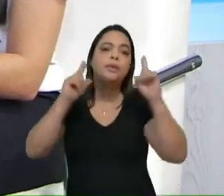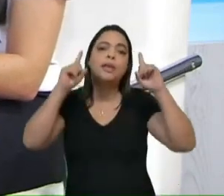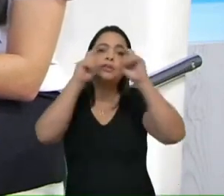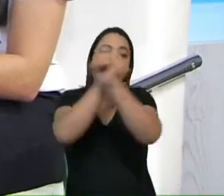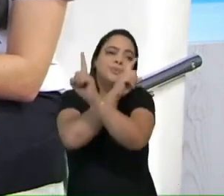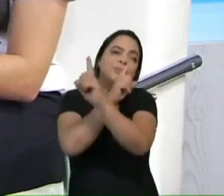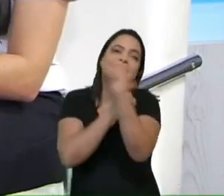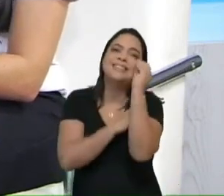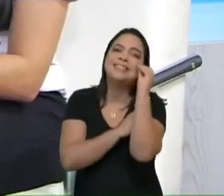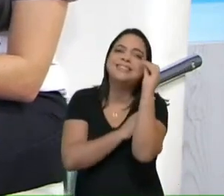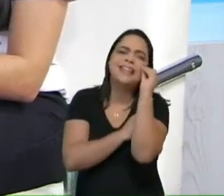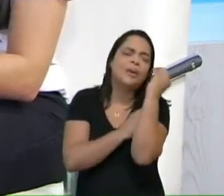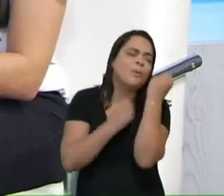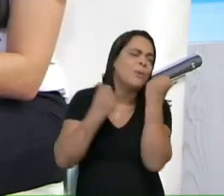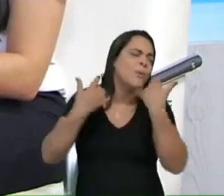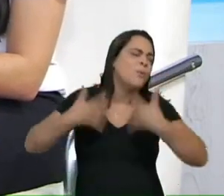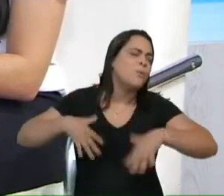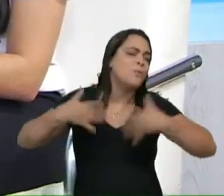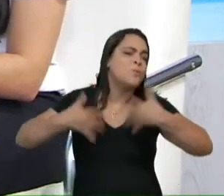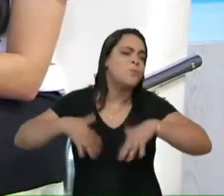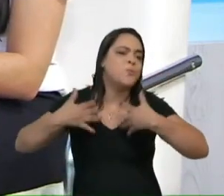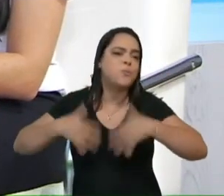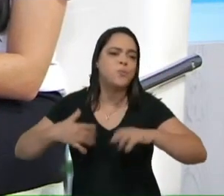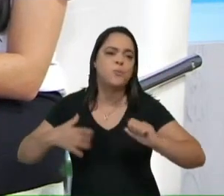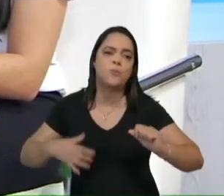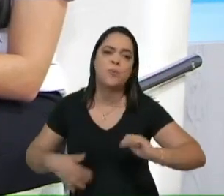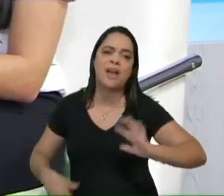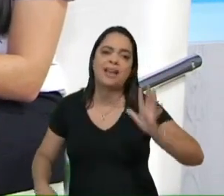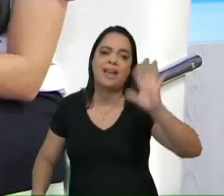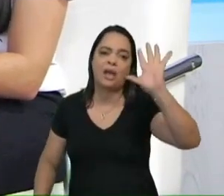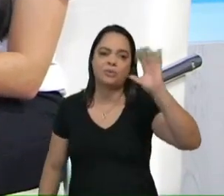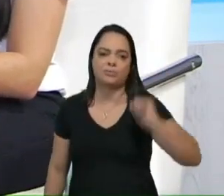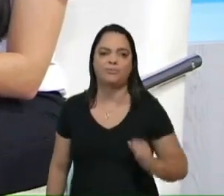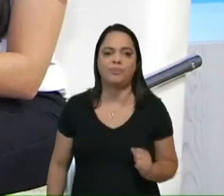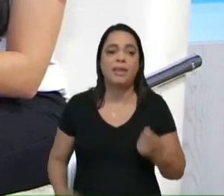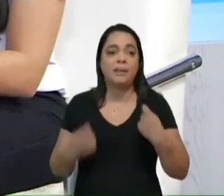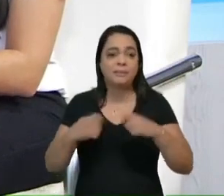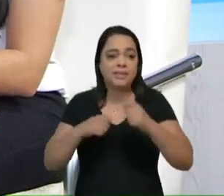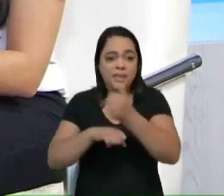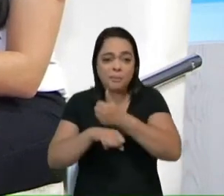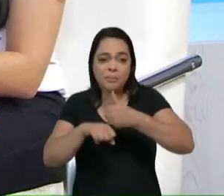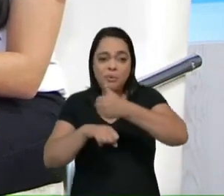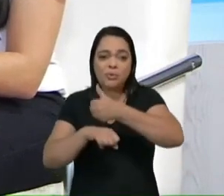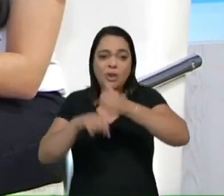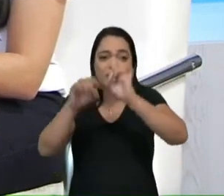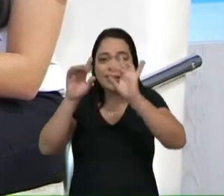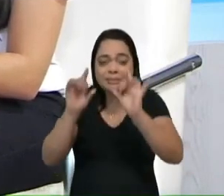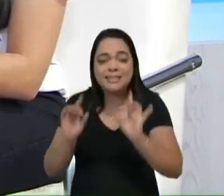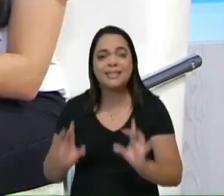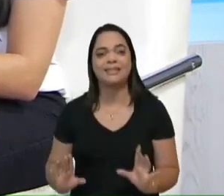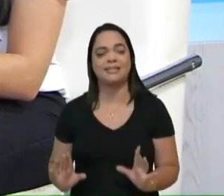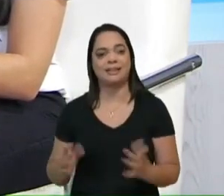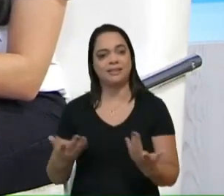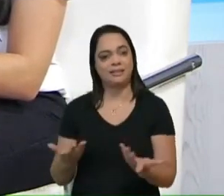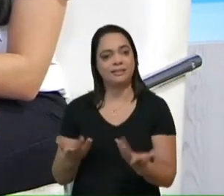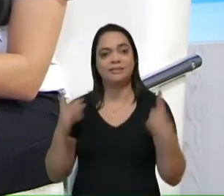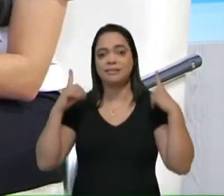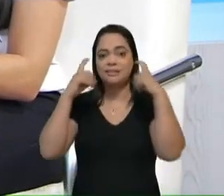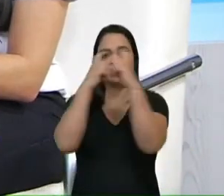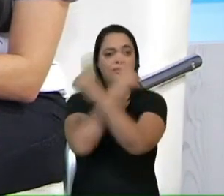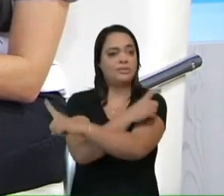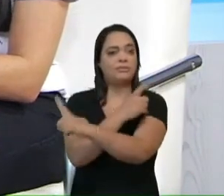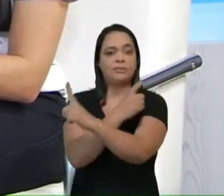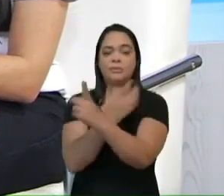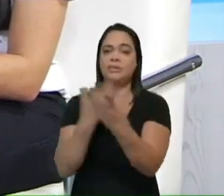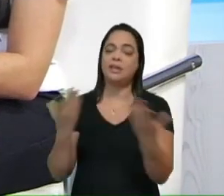né Aline são testes caros que demanda uma mão deobra especializada Uhum Então por isso a dificuldade né às vezes de